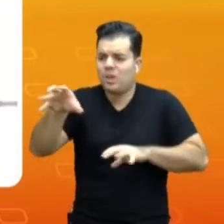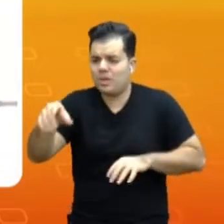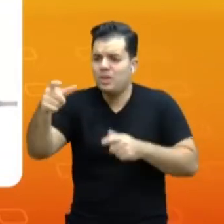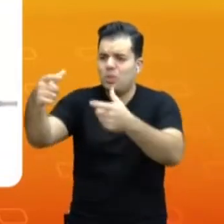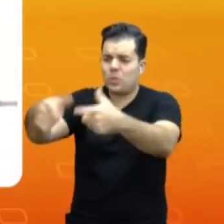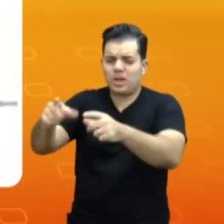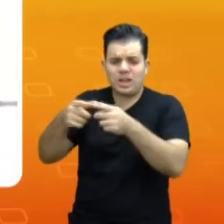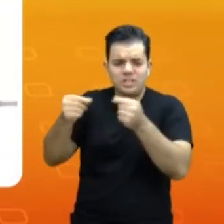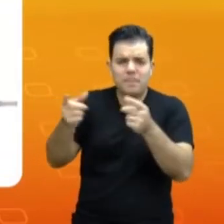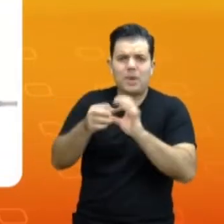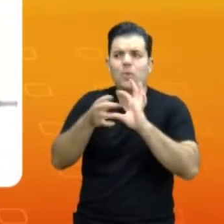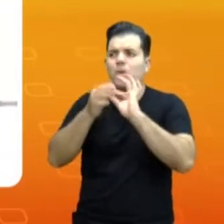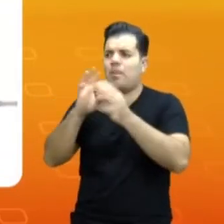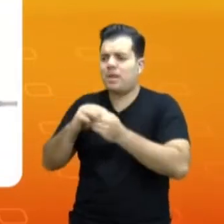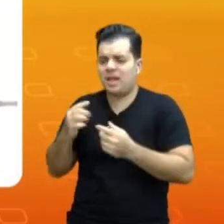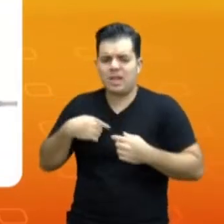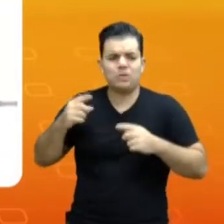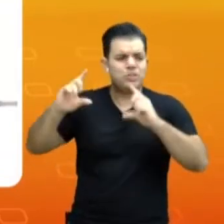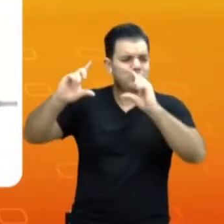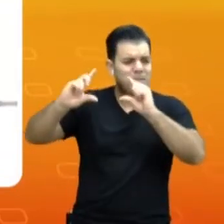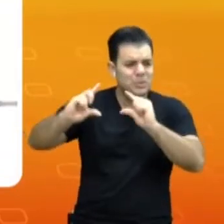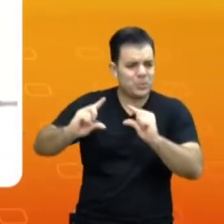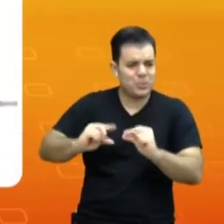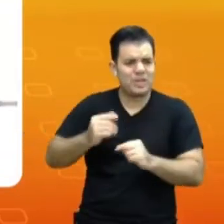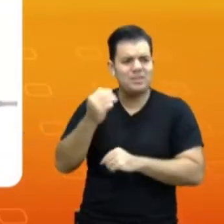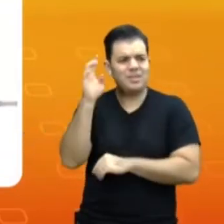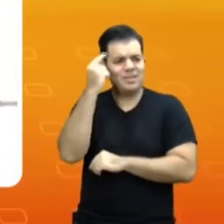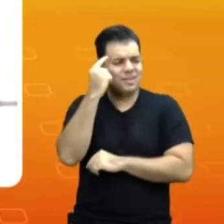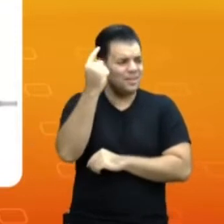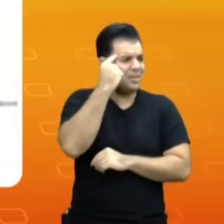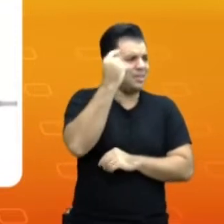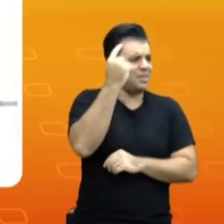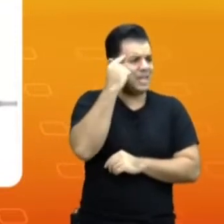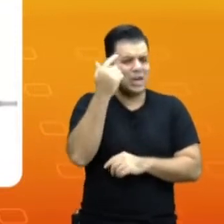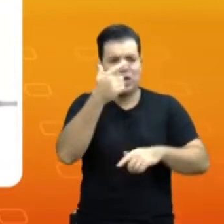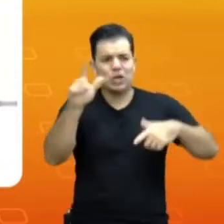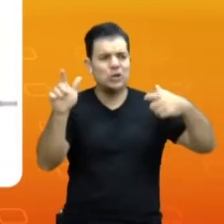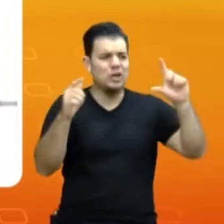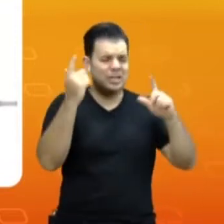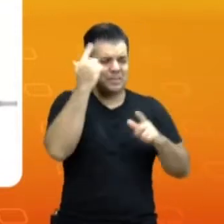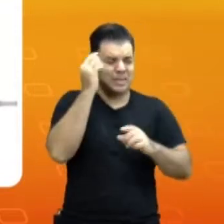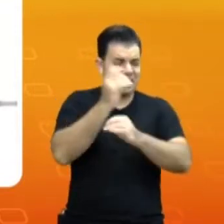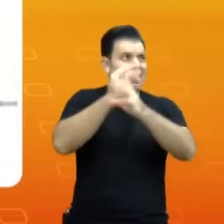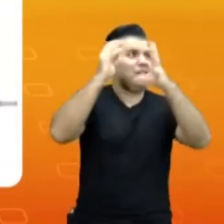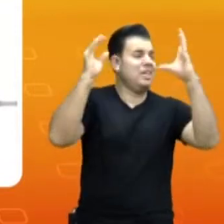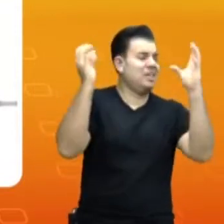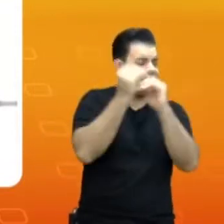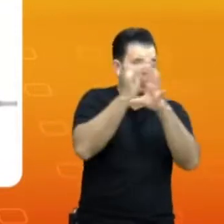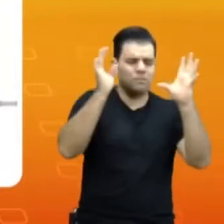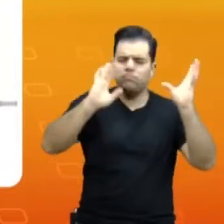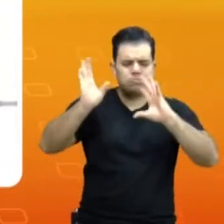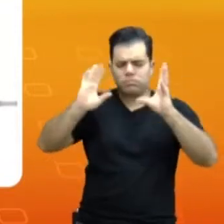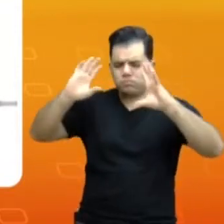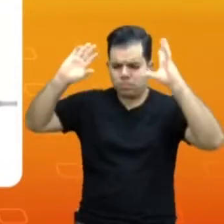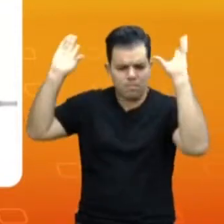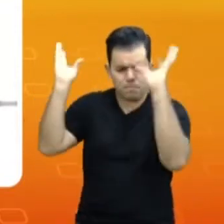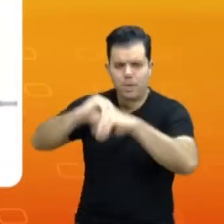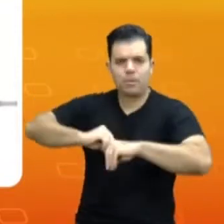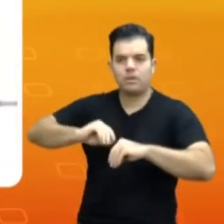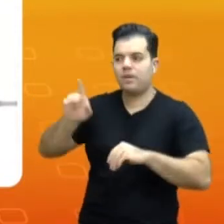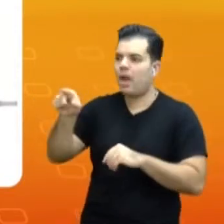estou diminuindo o nosso papel ao gerar essas condições, essas novas condições. E como o Thiago comentou,